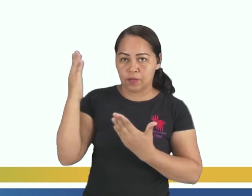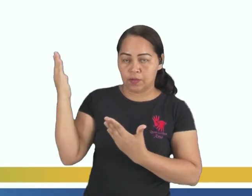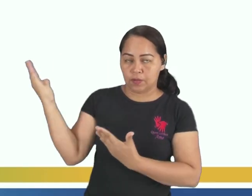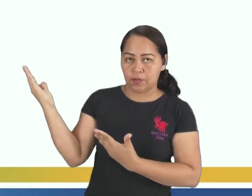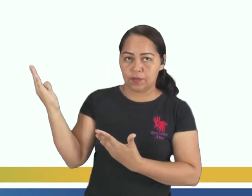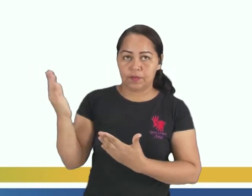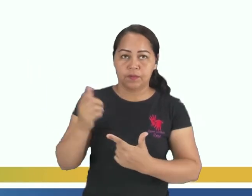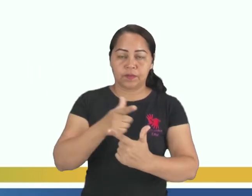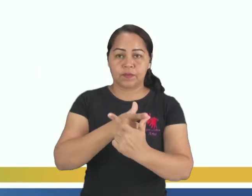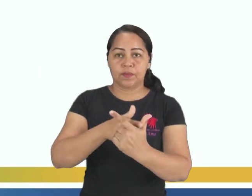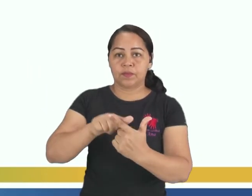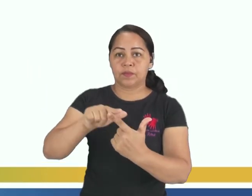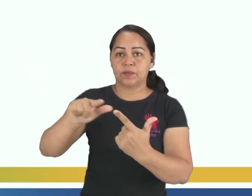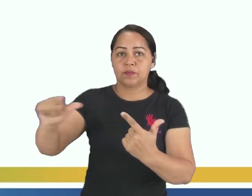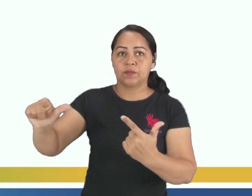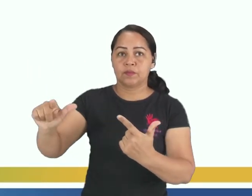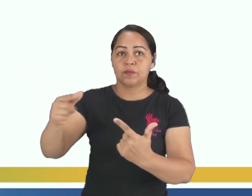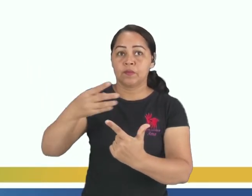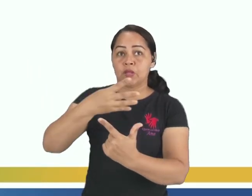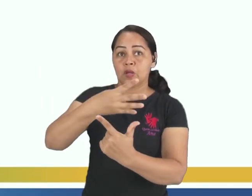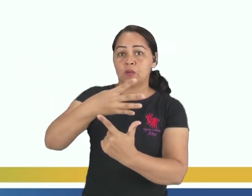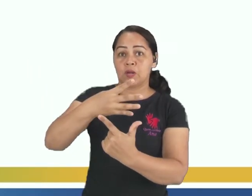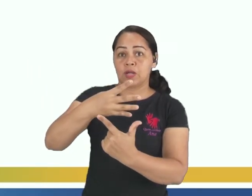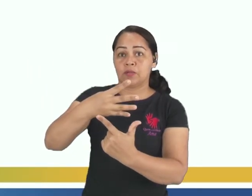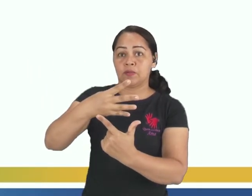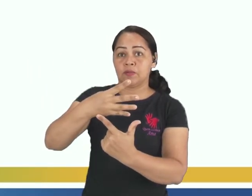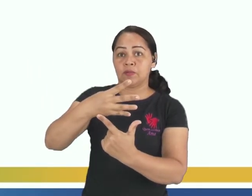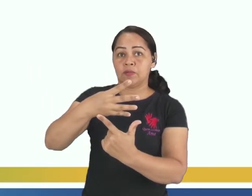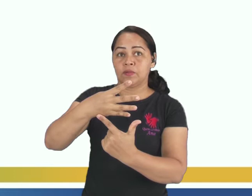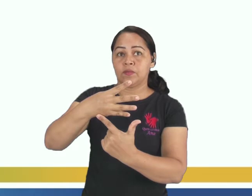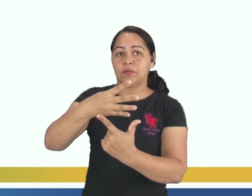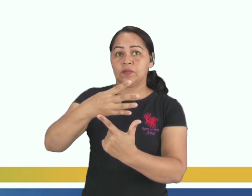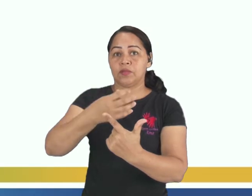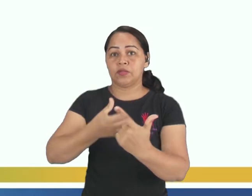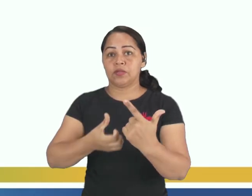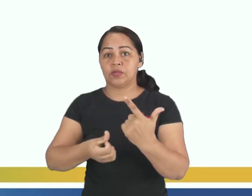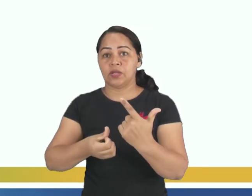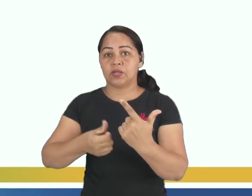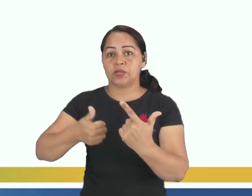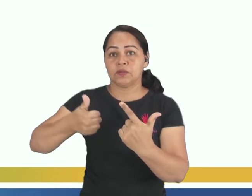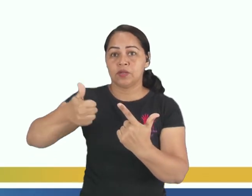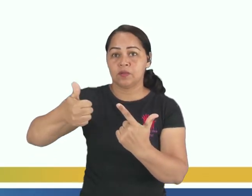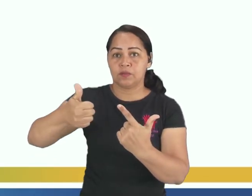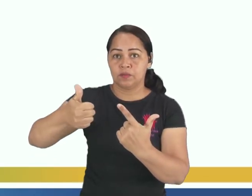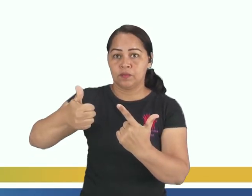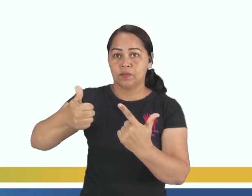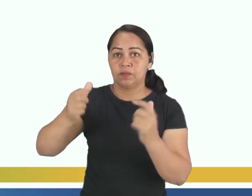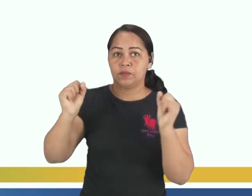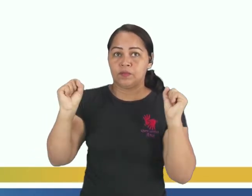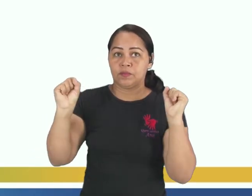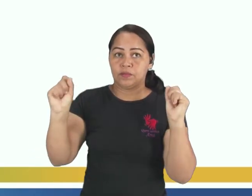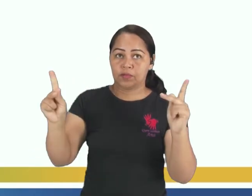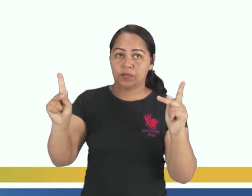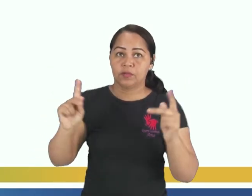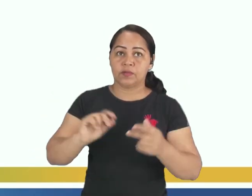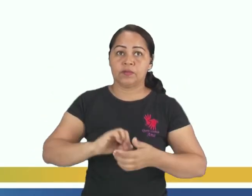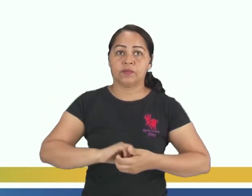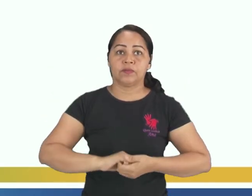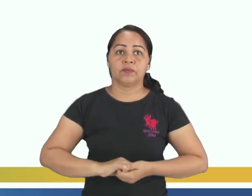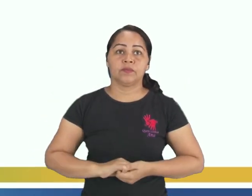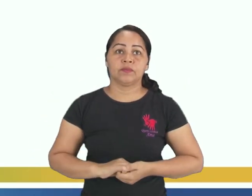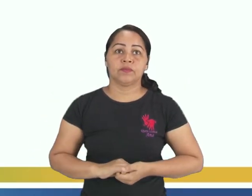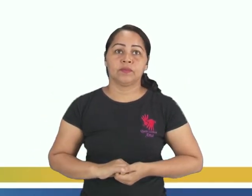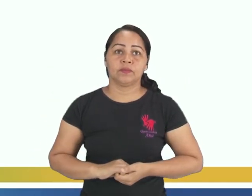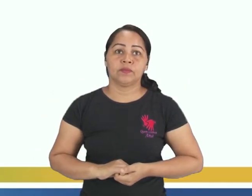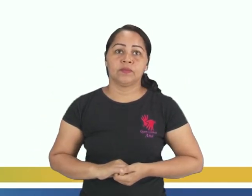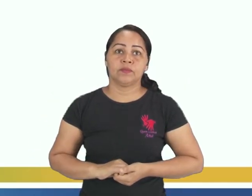que 6 elevado a 1 sobre 4 é a raiz quarta de 6 elevado a 1. Ok? A gente pode determinar esse cálculozinho, você